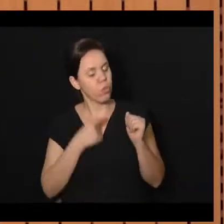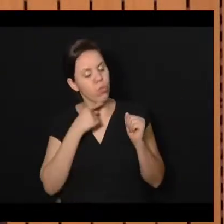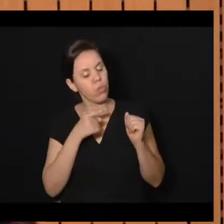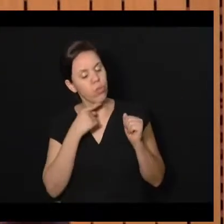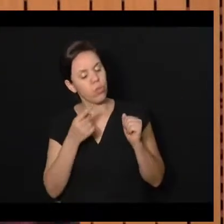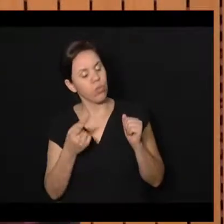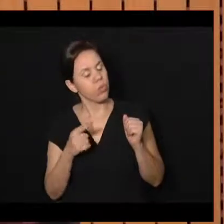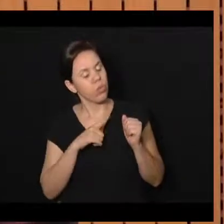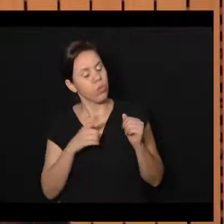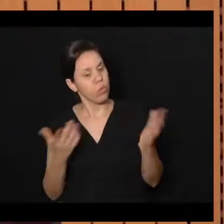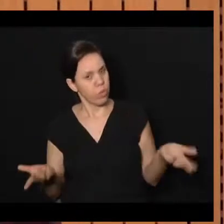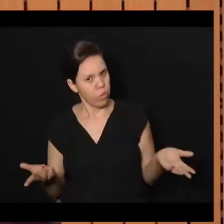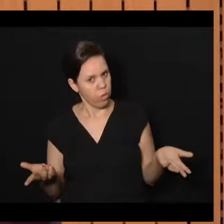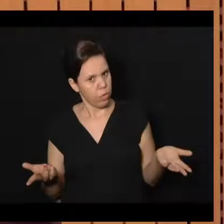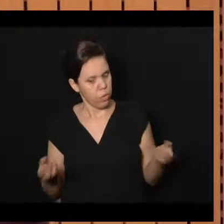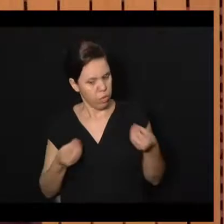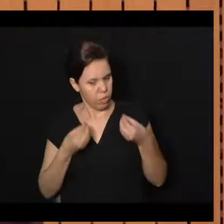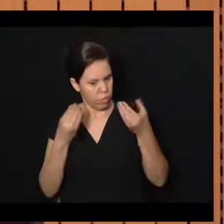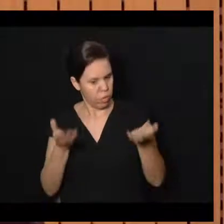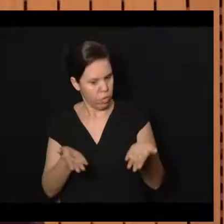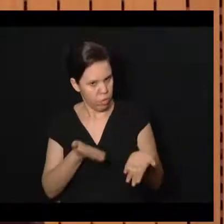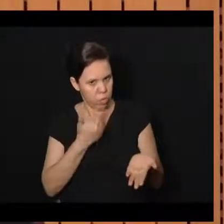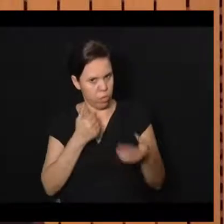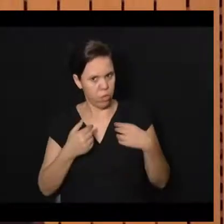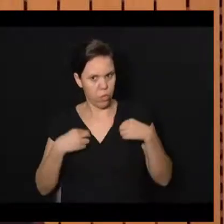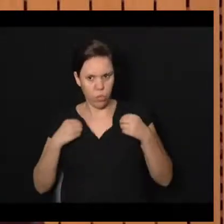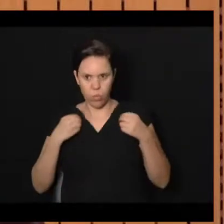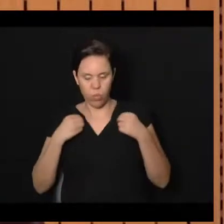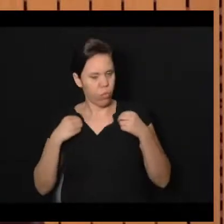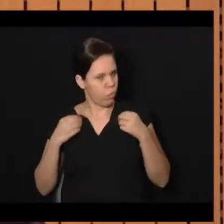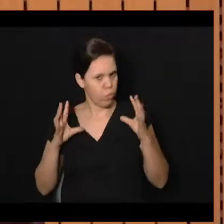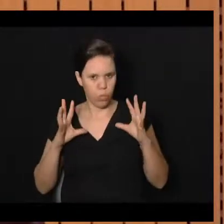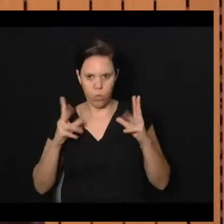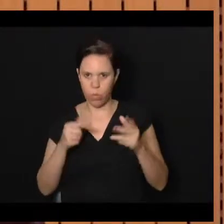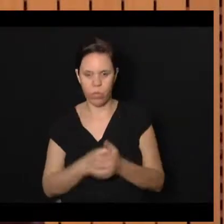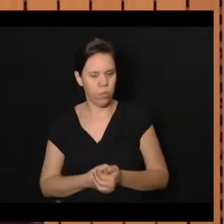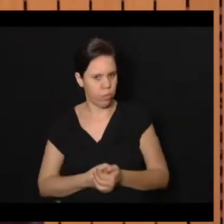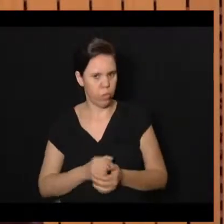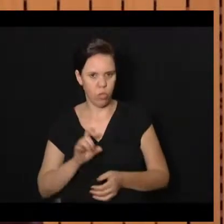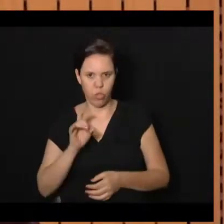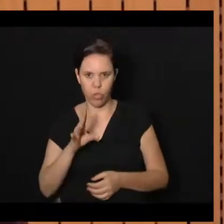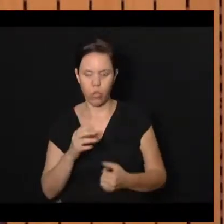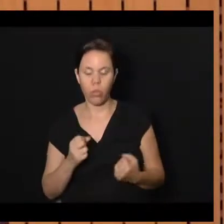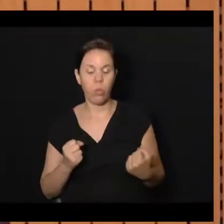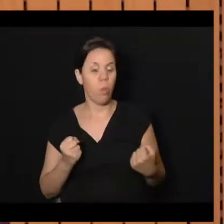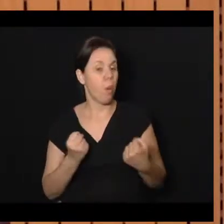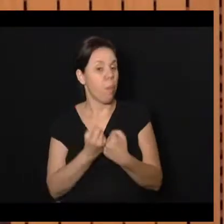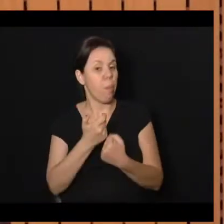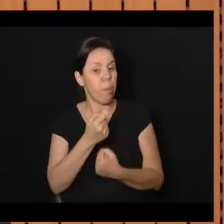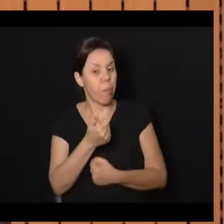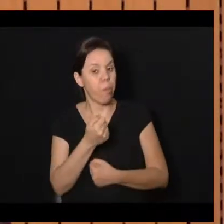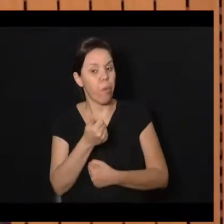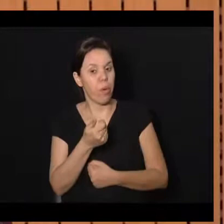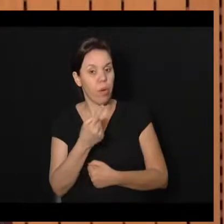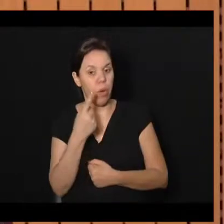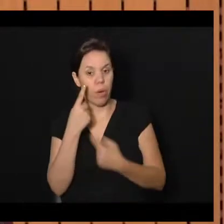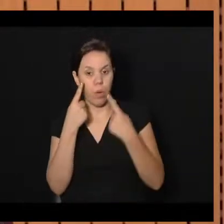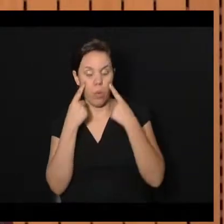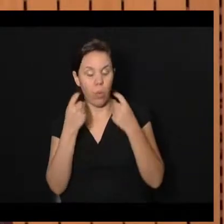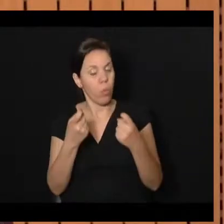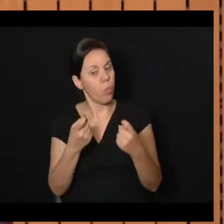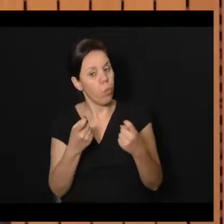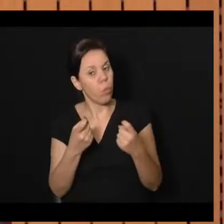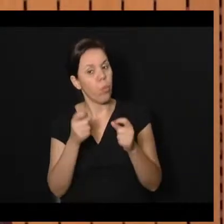temos alimentos da roupa não é tudo é só uma ponta do iceberg seria interessante uma